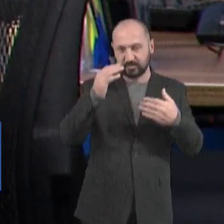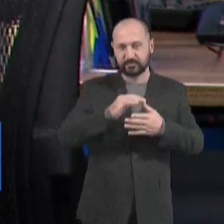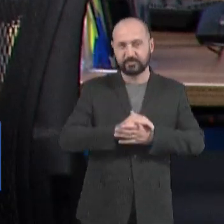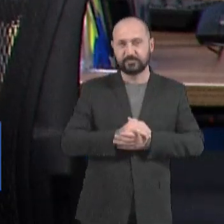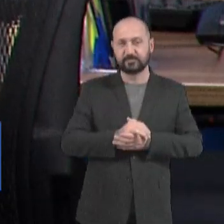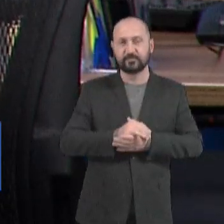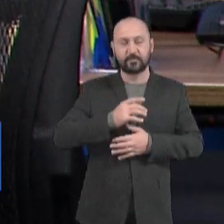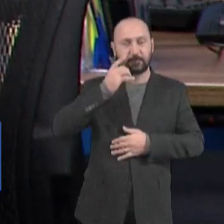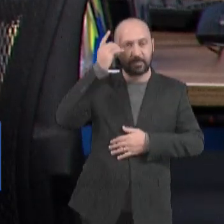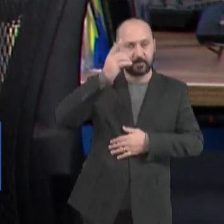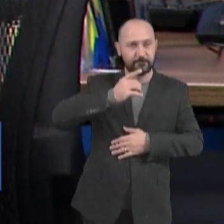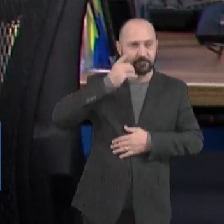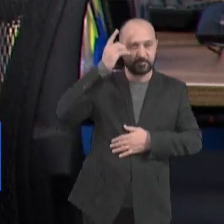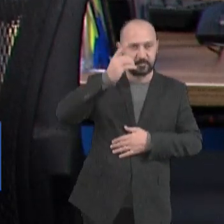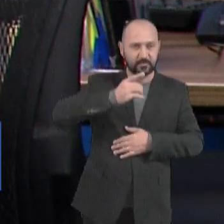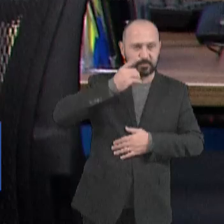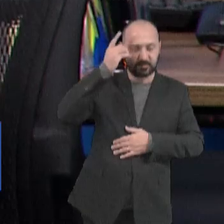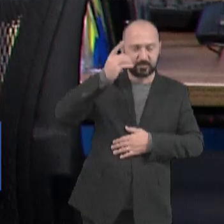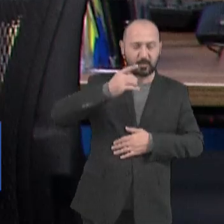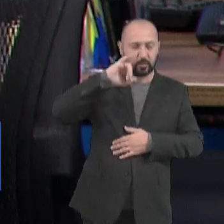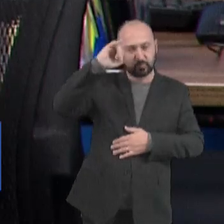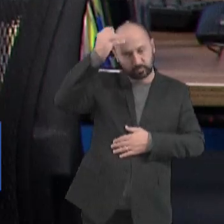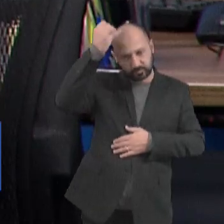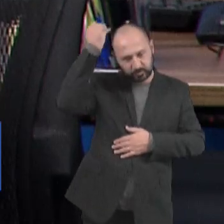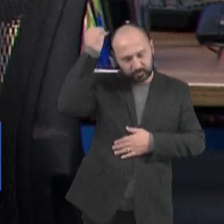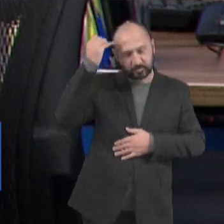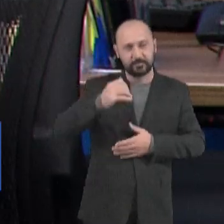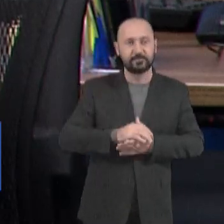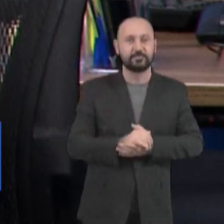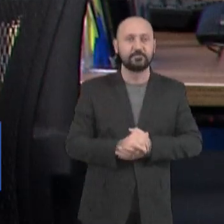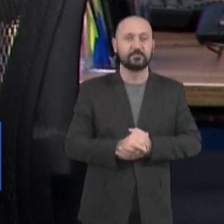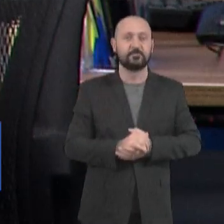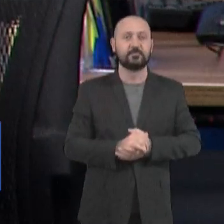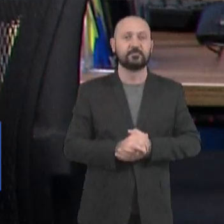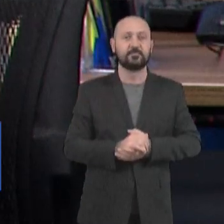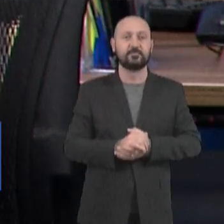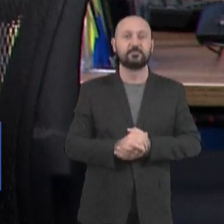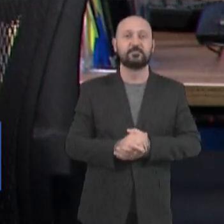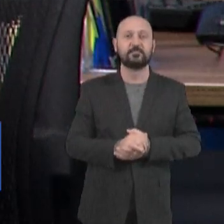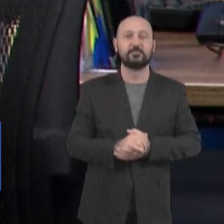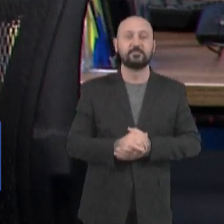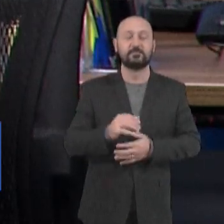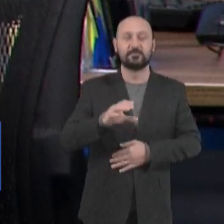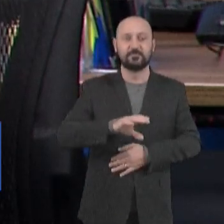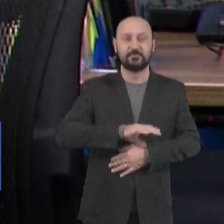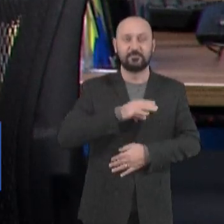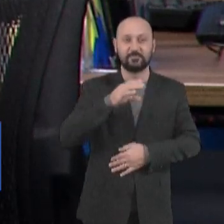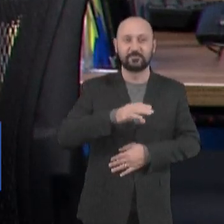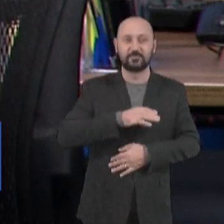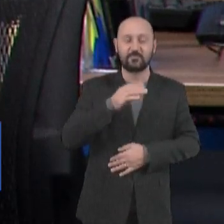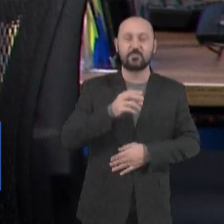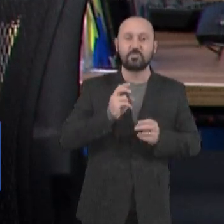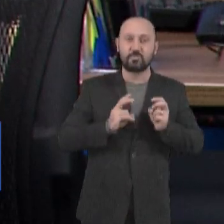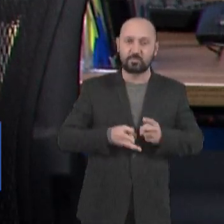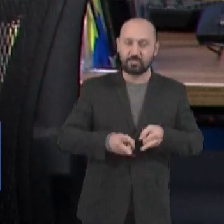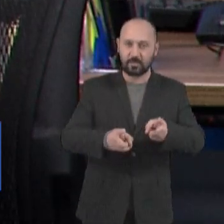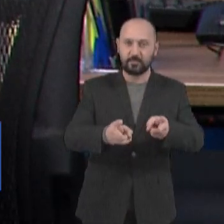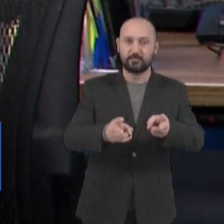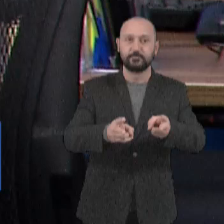ao deputado Júnior Mock pela coragem, né, de